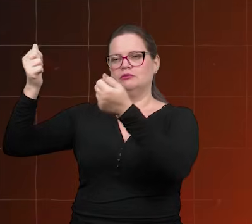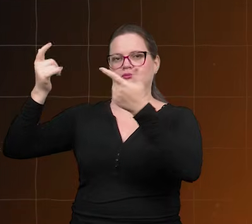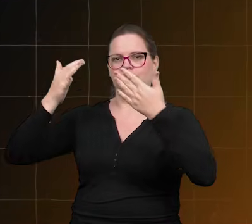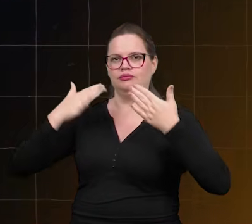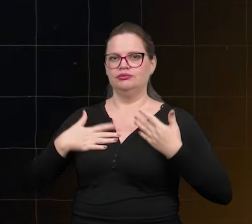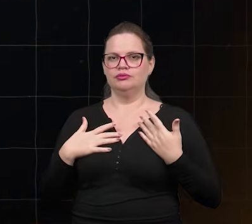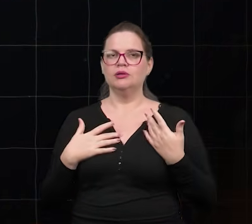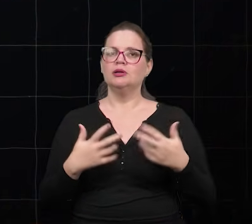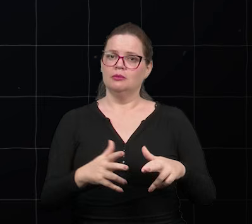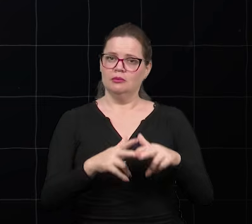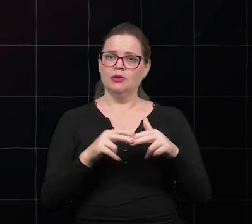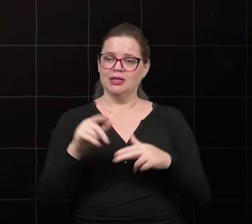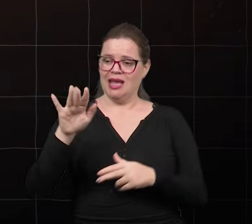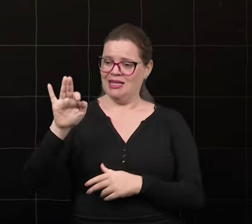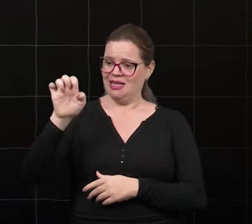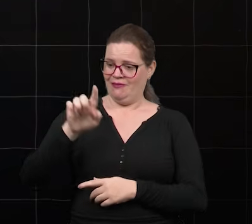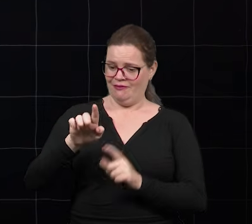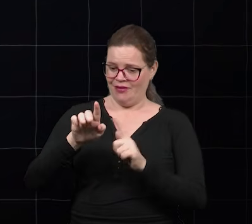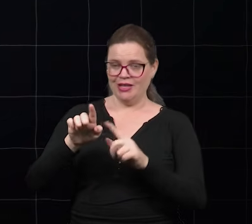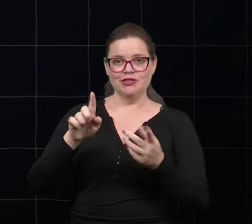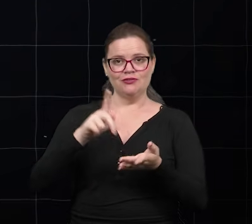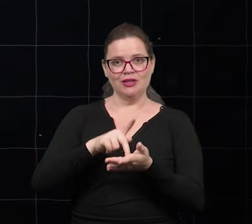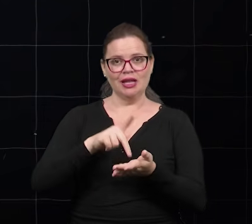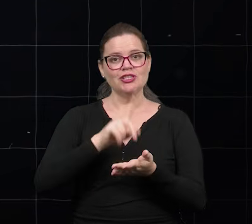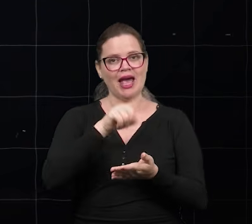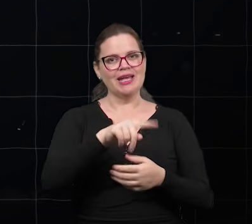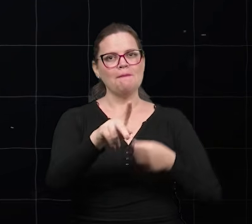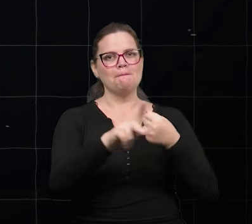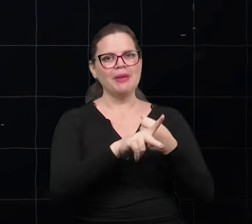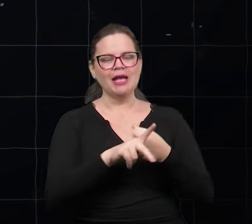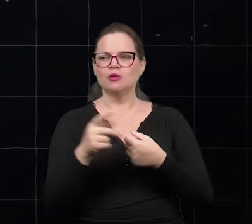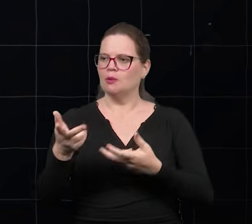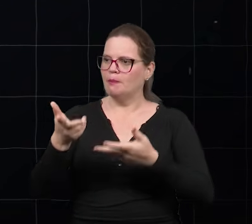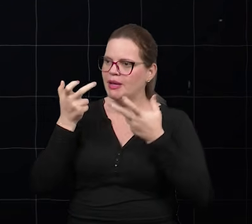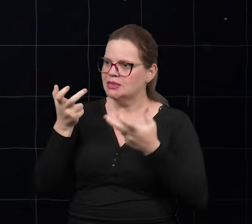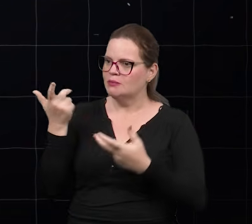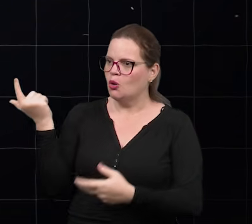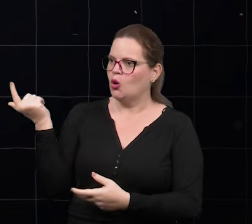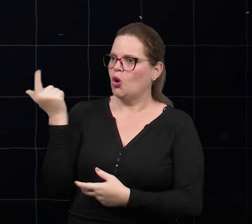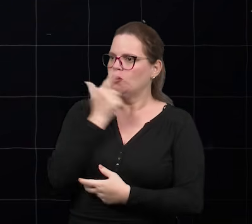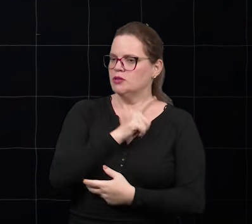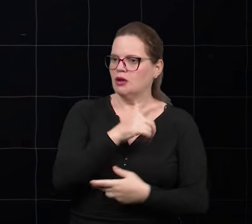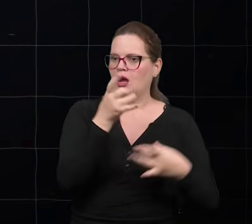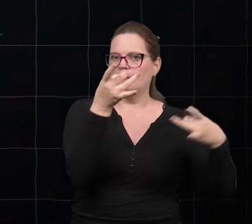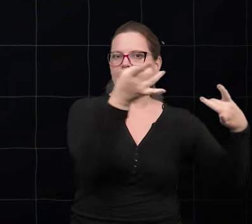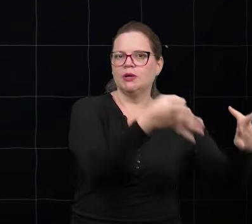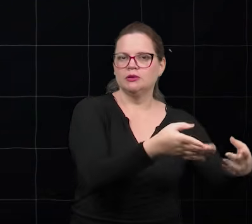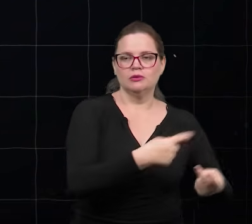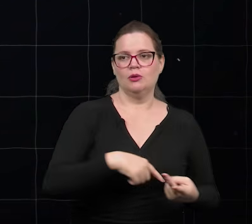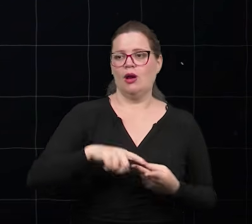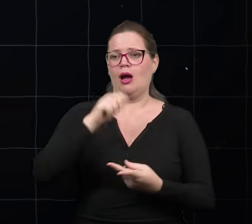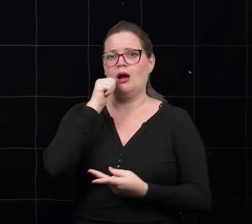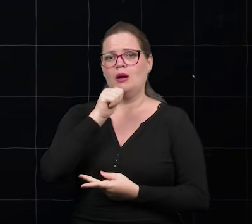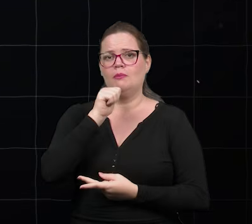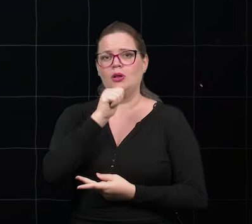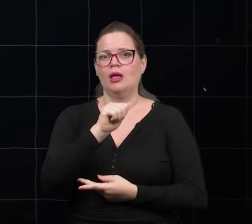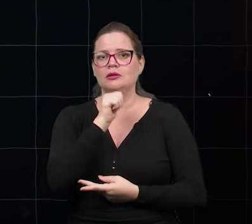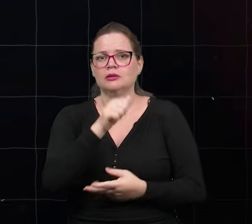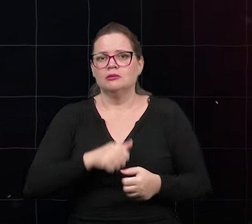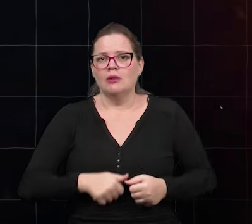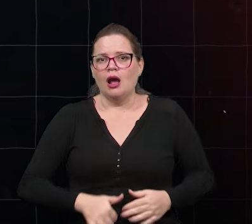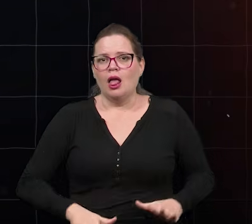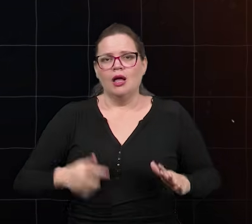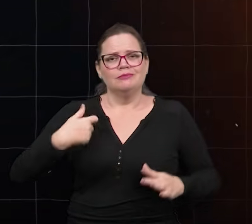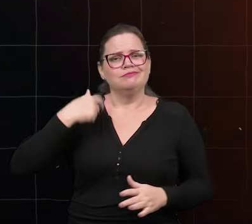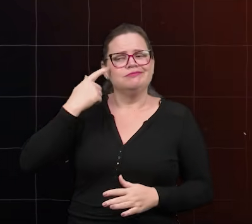a deixar as redes, a Mateus a abandonar a sua velha vida, a mulher do fluxo de sangue a tocar